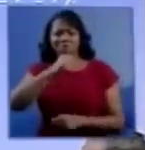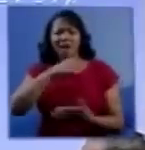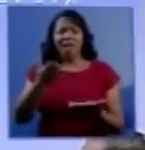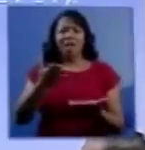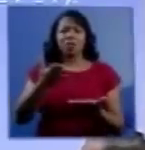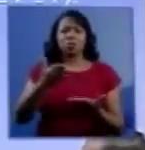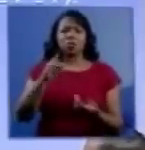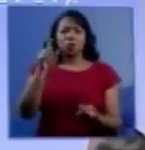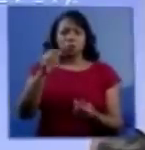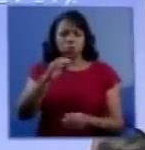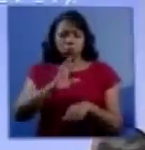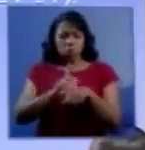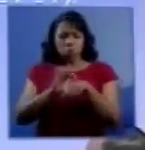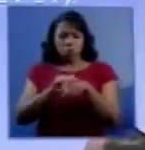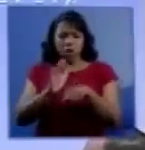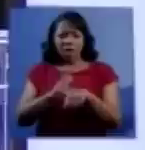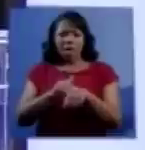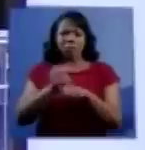incurável